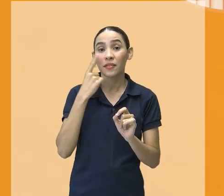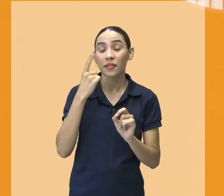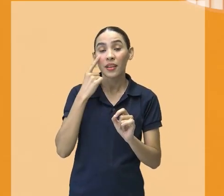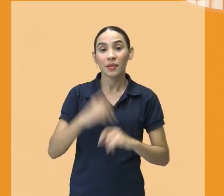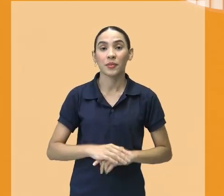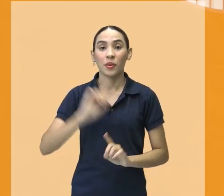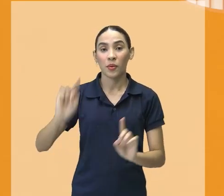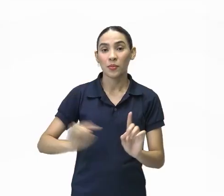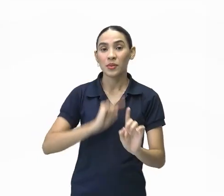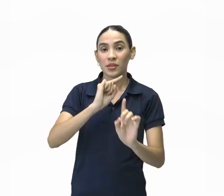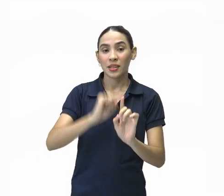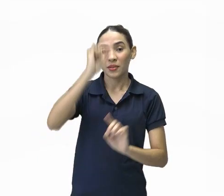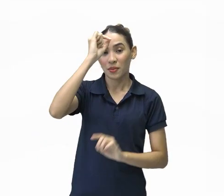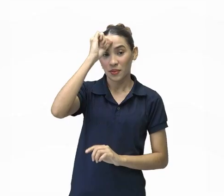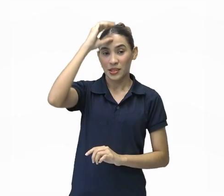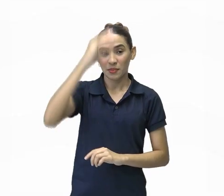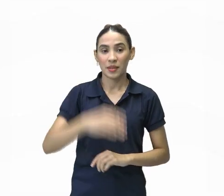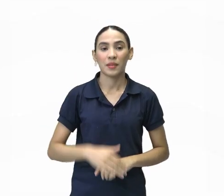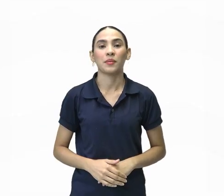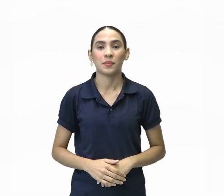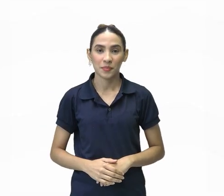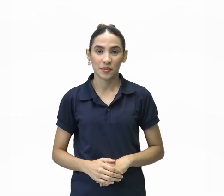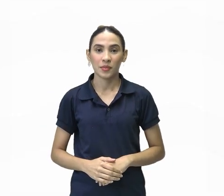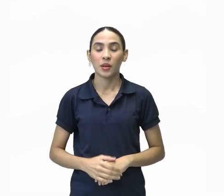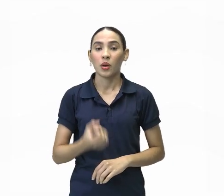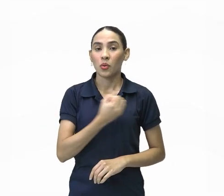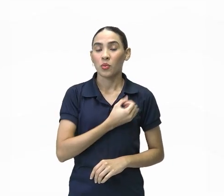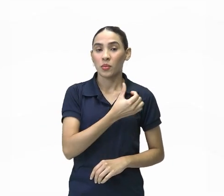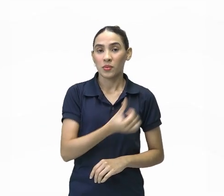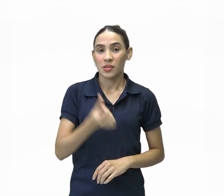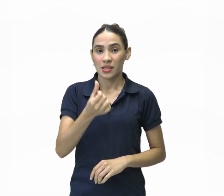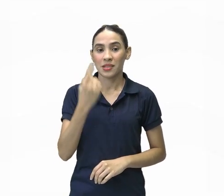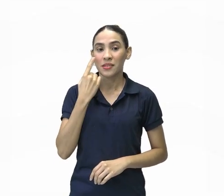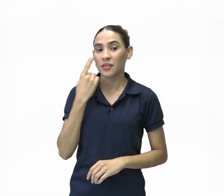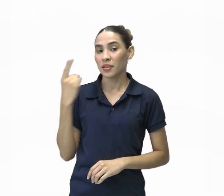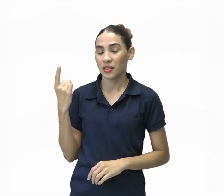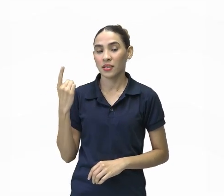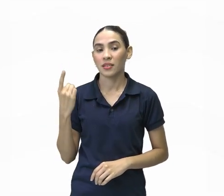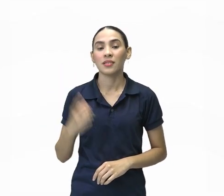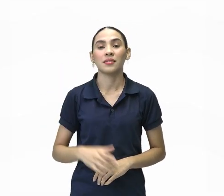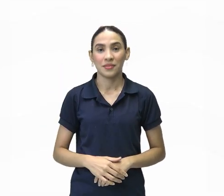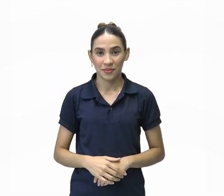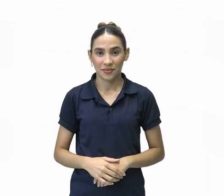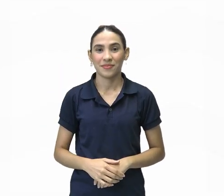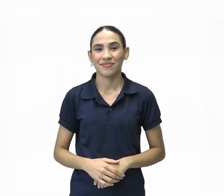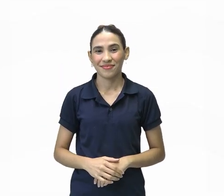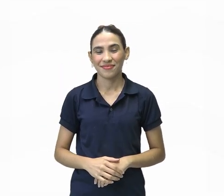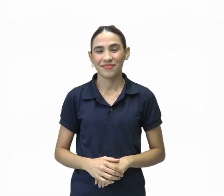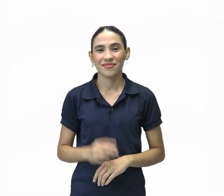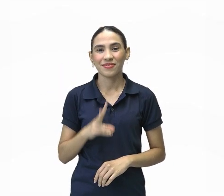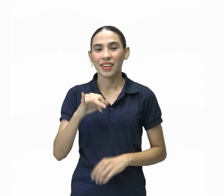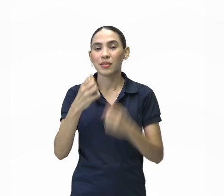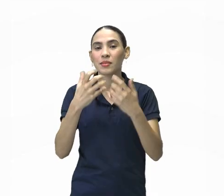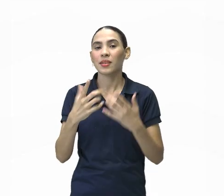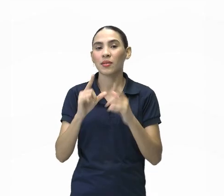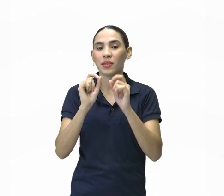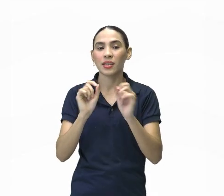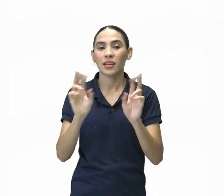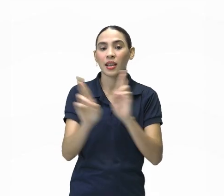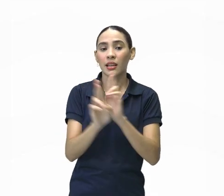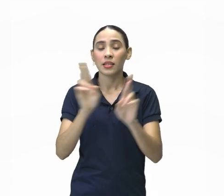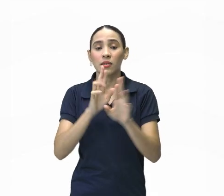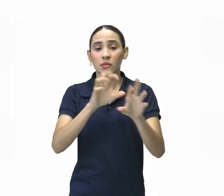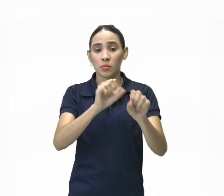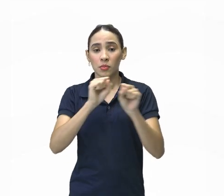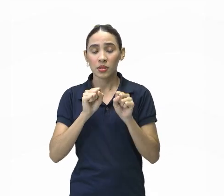o nosso objeto de conhecimento da aula de número 6. Sim, que trata de relações